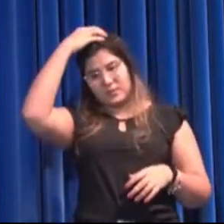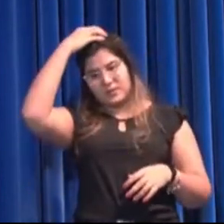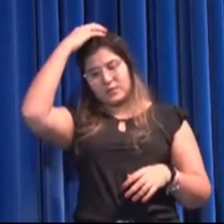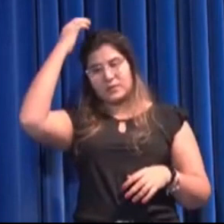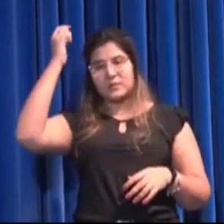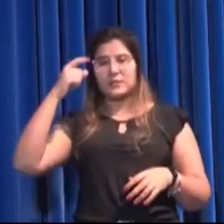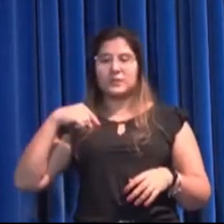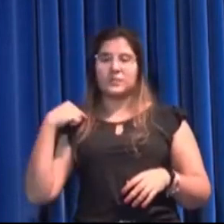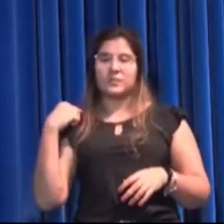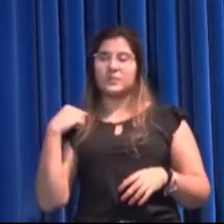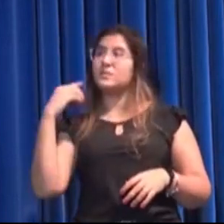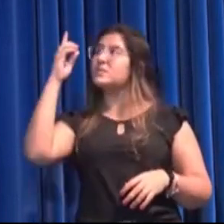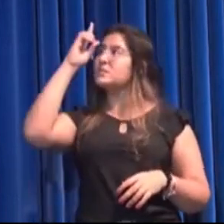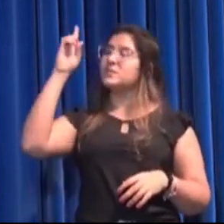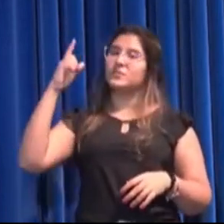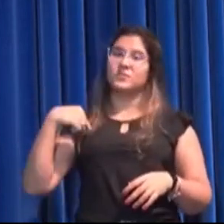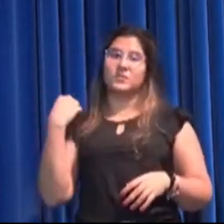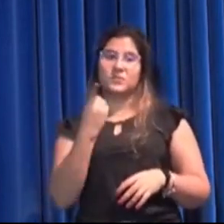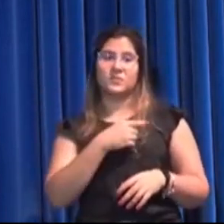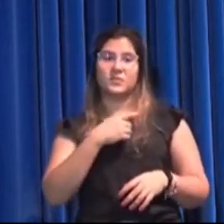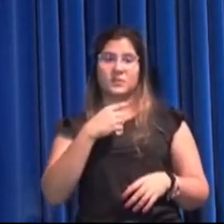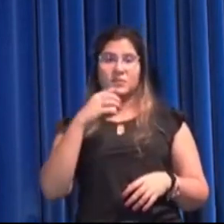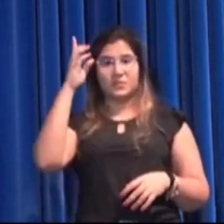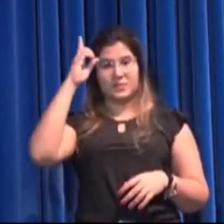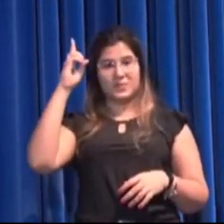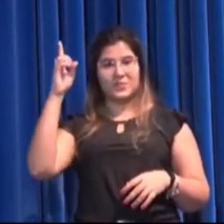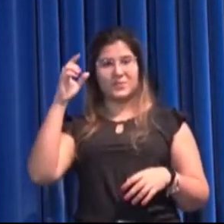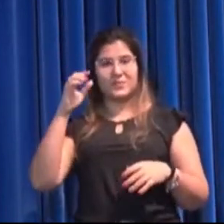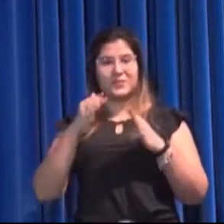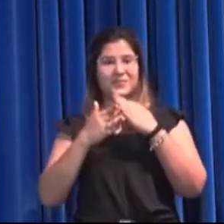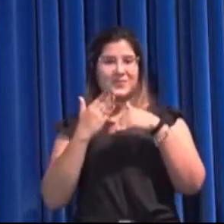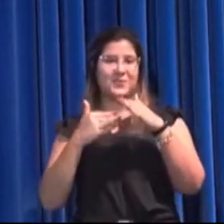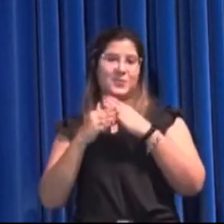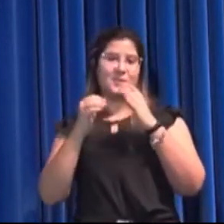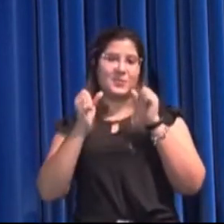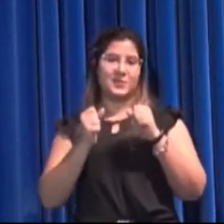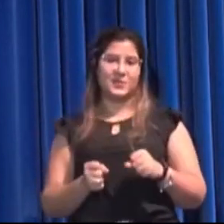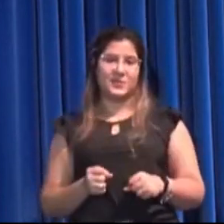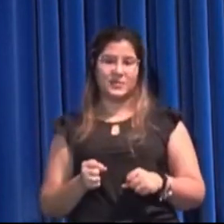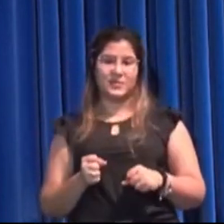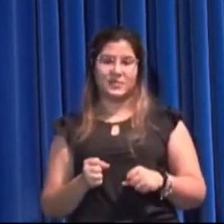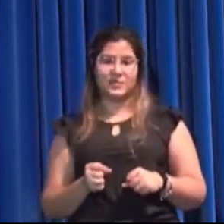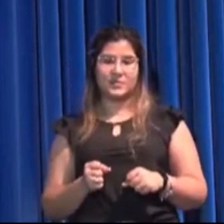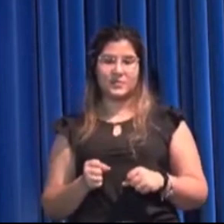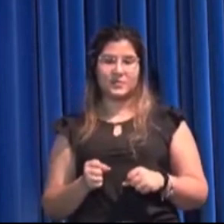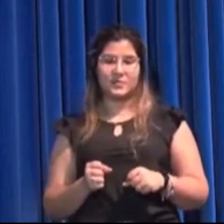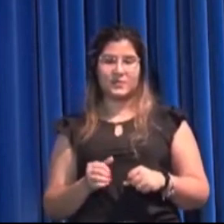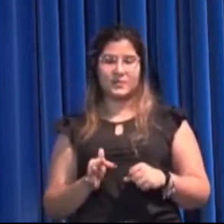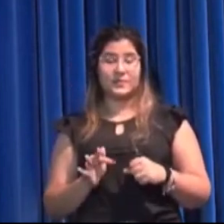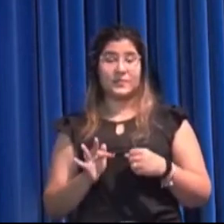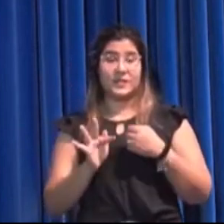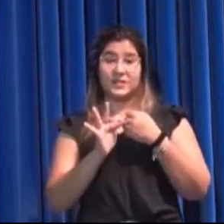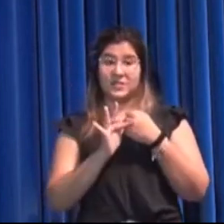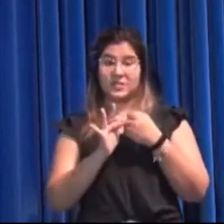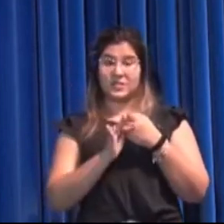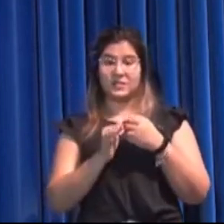Nosso Deus é todo-poderoso. Em Tiago 4, versos 9 e 10,